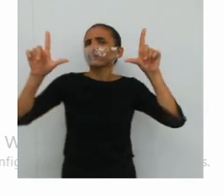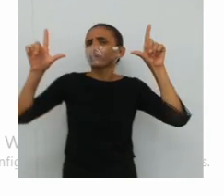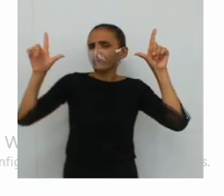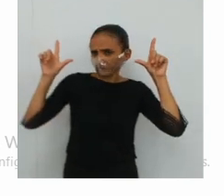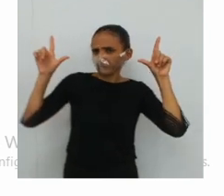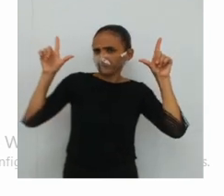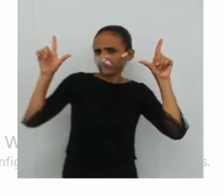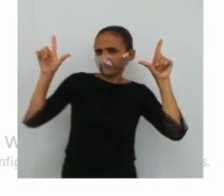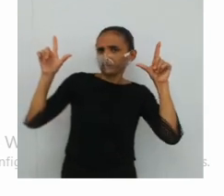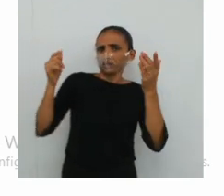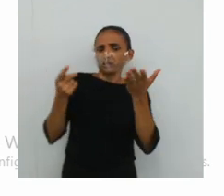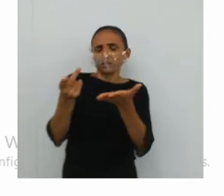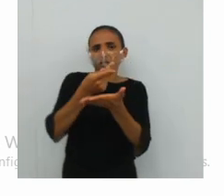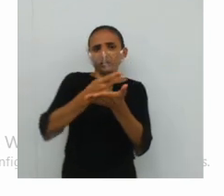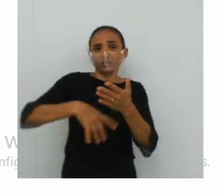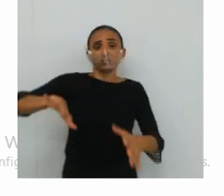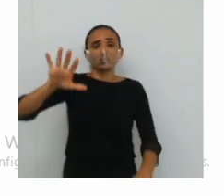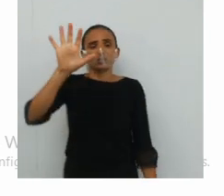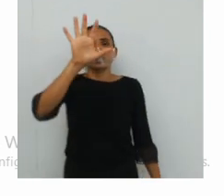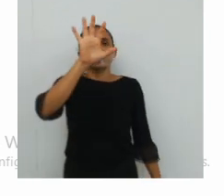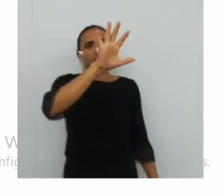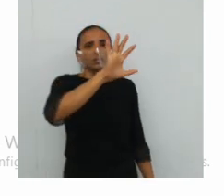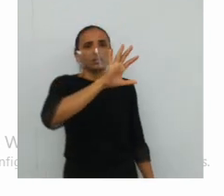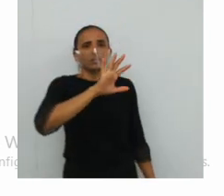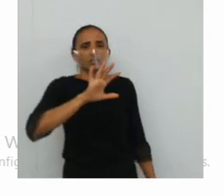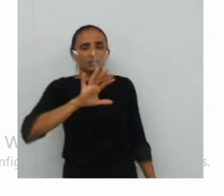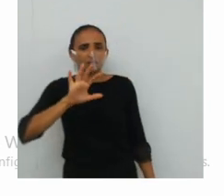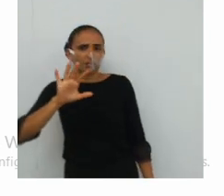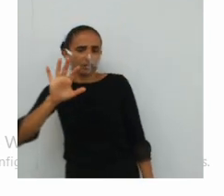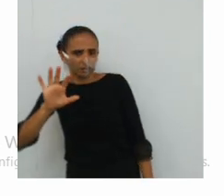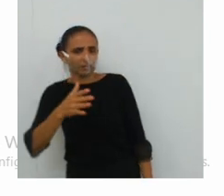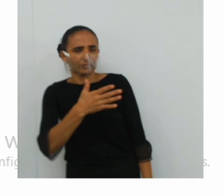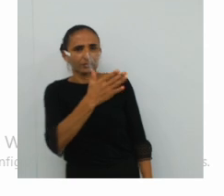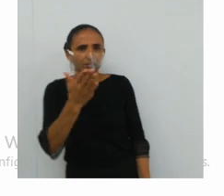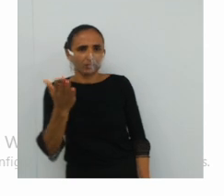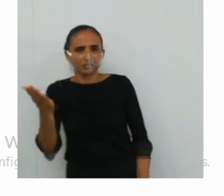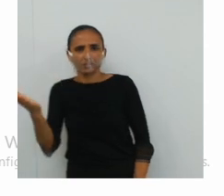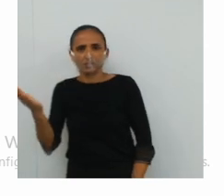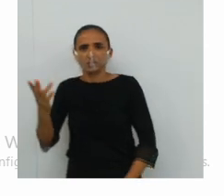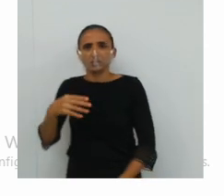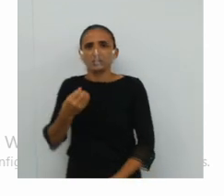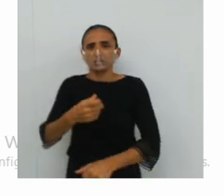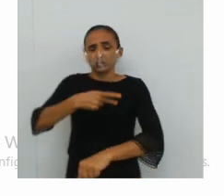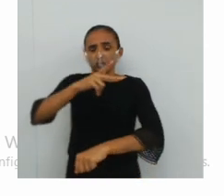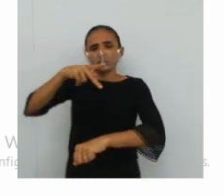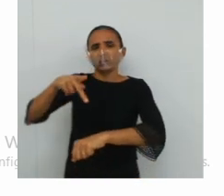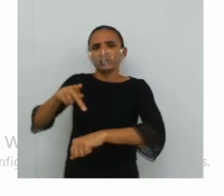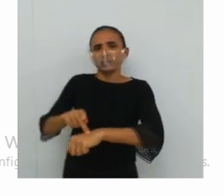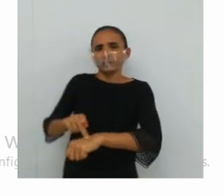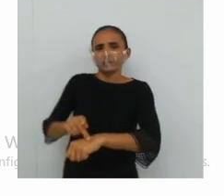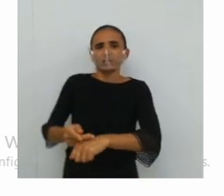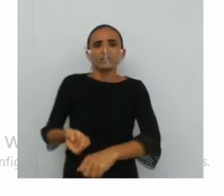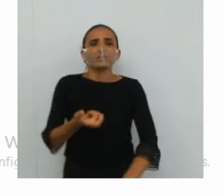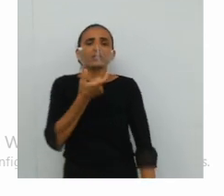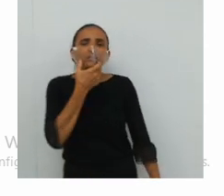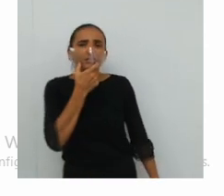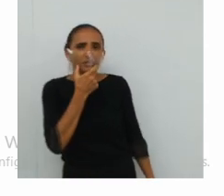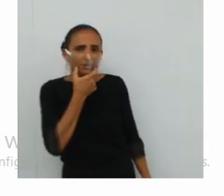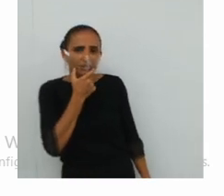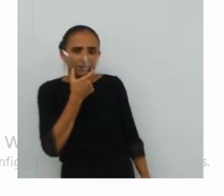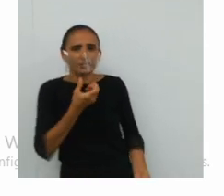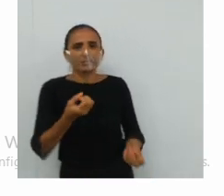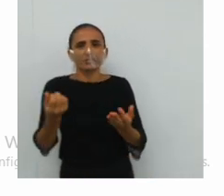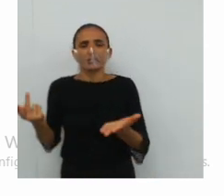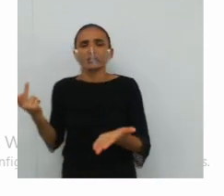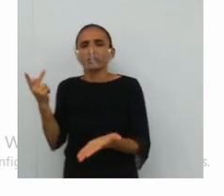aí um mapa da Ilha da Bretanha, né? Da Ilha da Inglaterra, Escócia e que